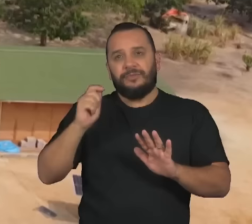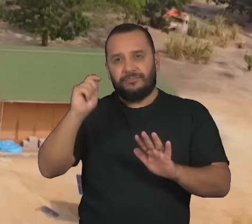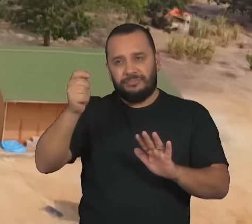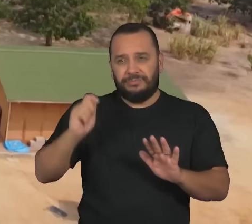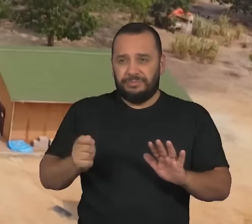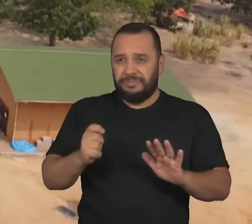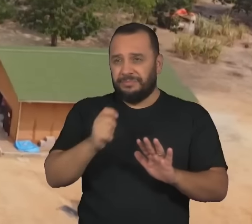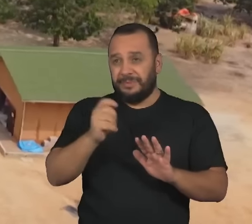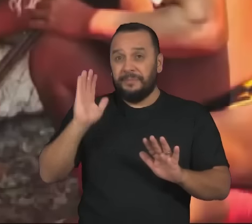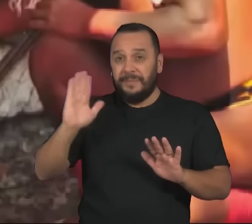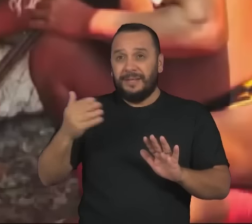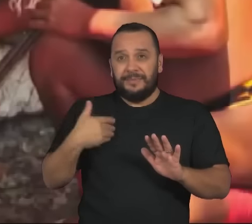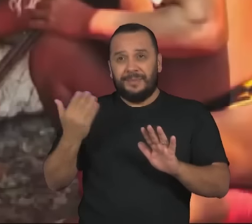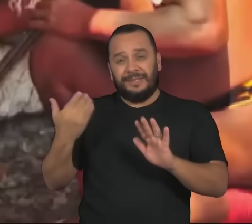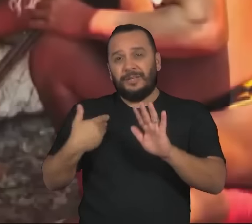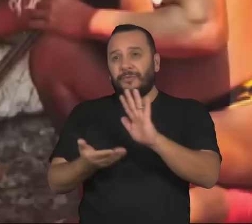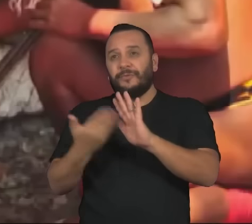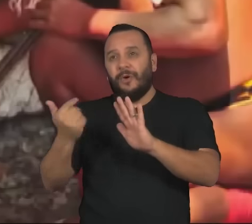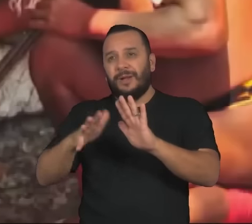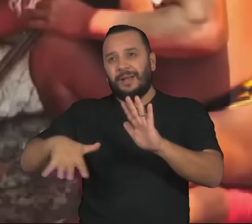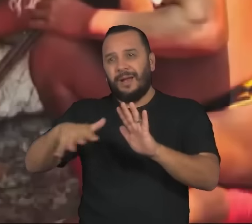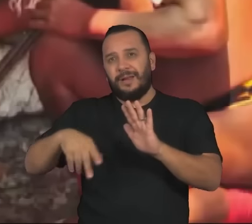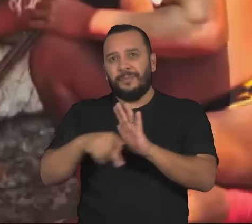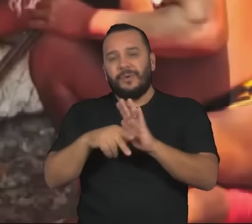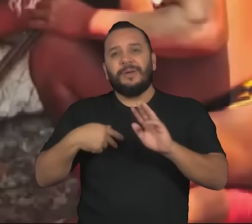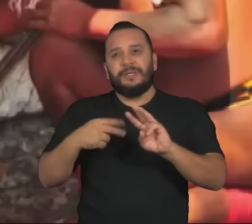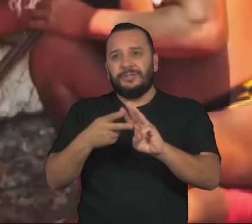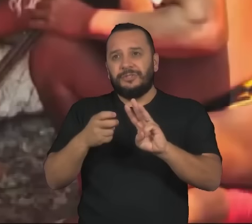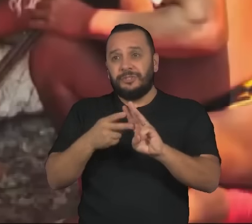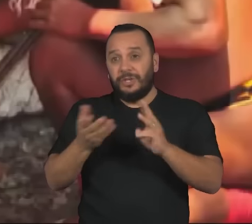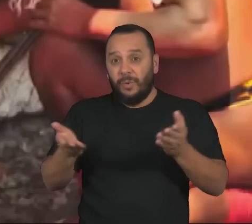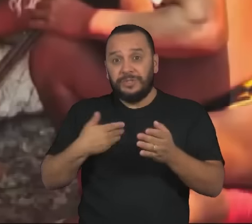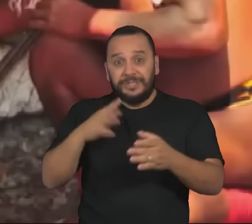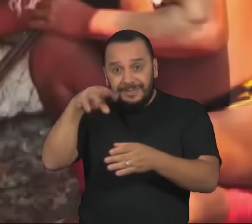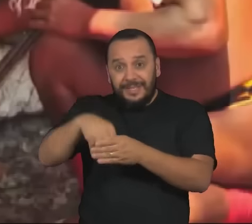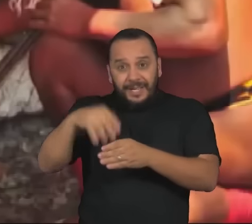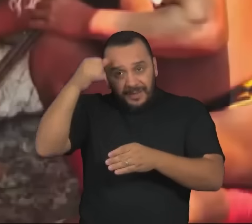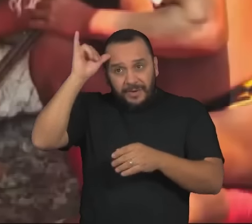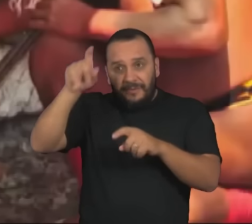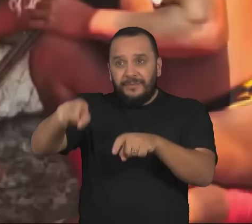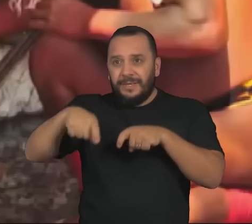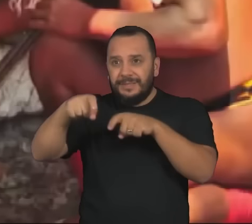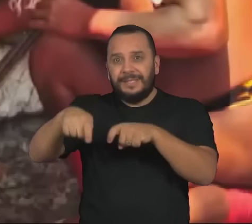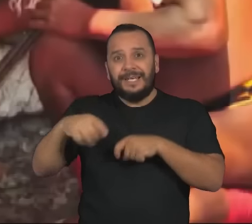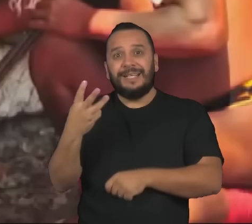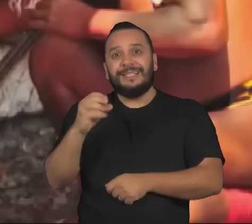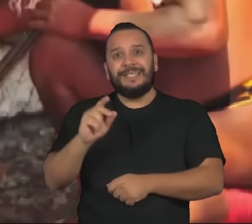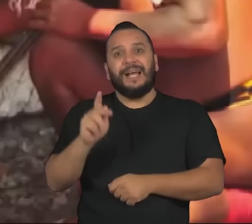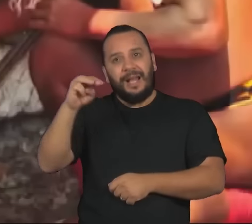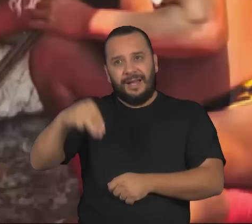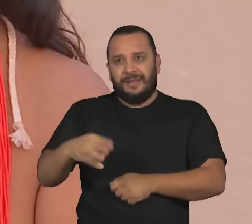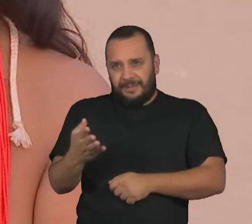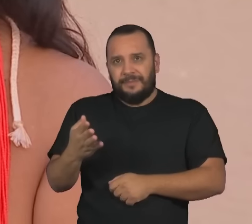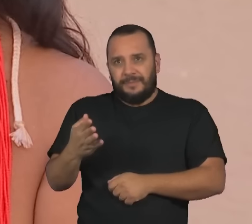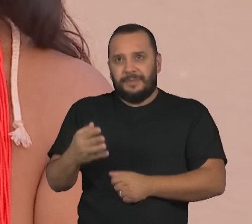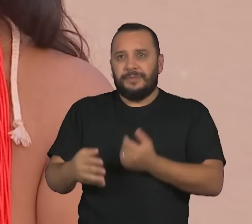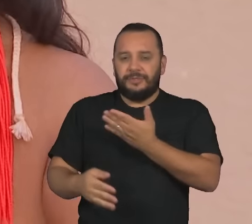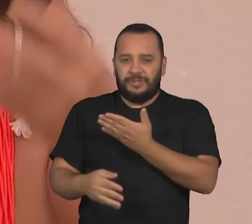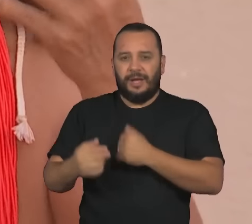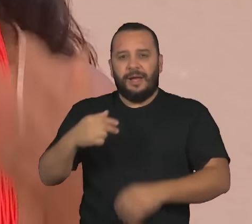1961. A gruta hoje fica dentro de uma fazenda a 30 quilômetros da terra indígena. Peri